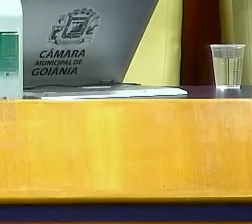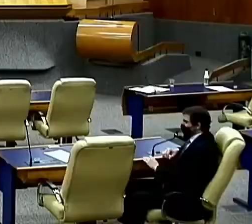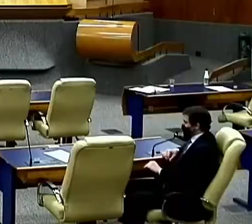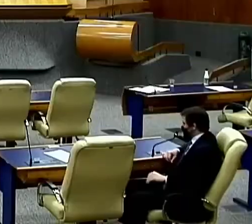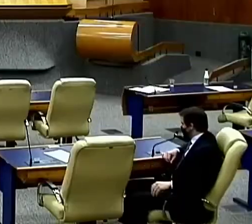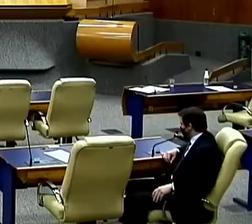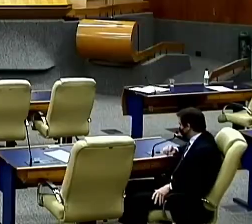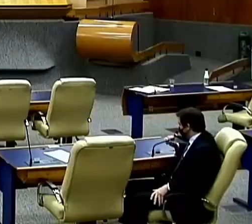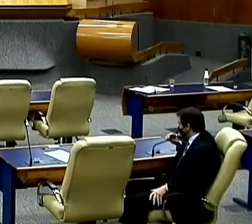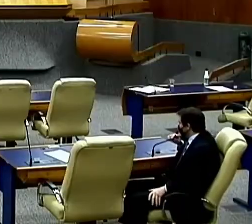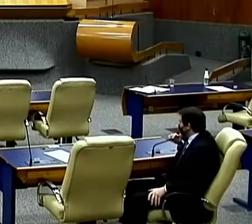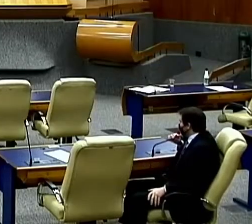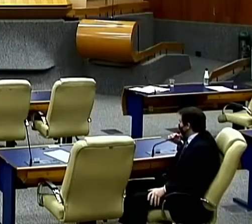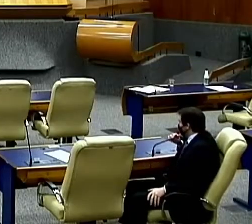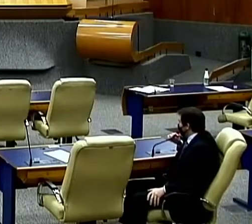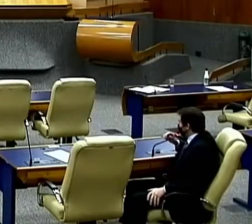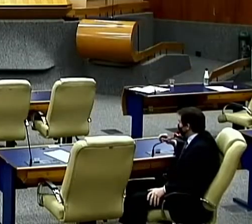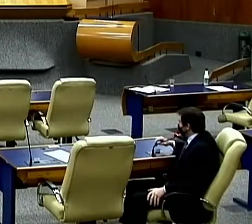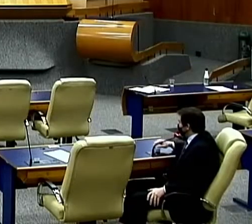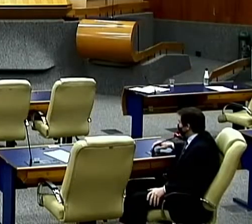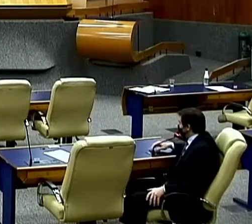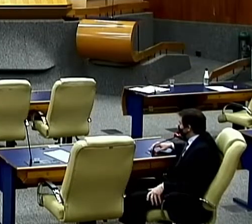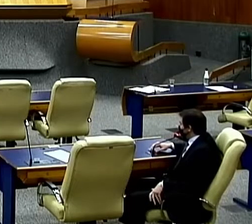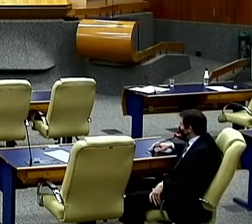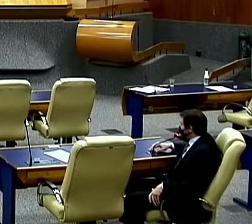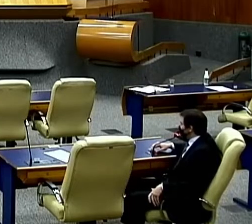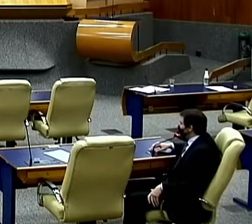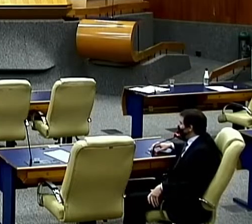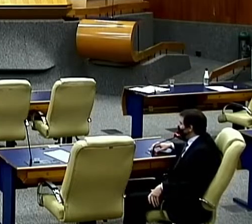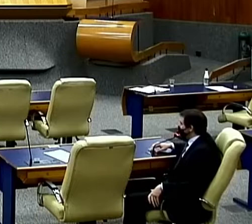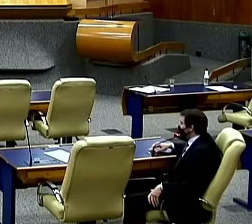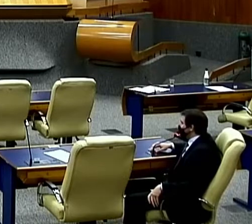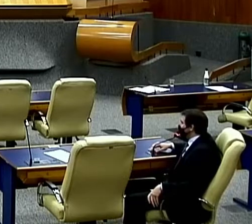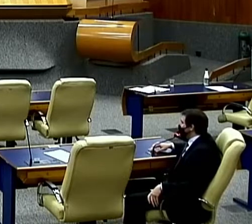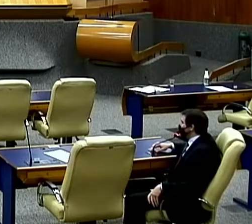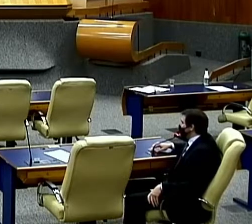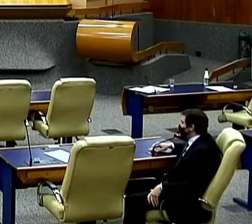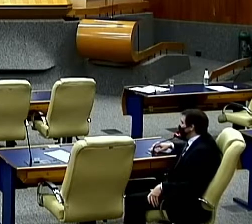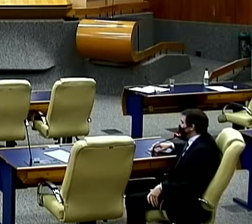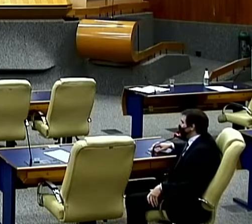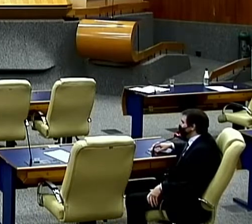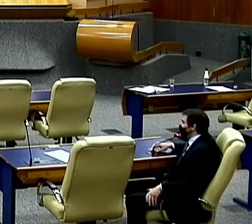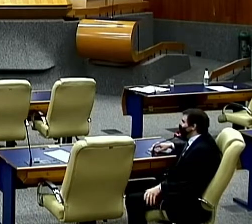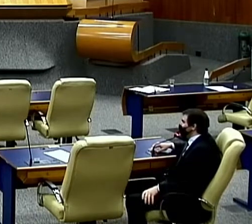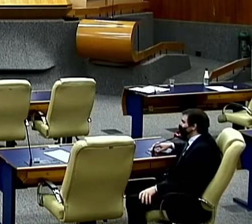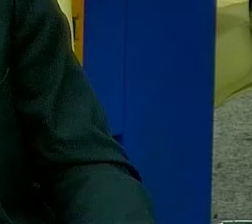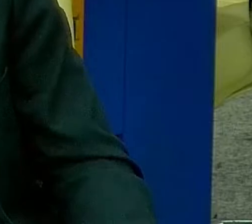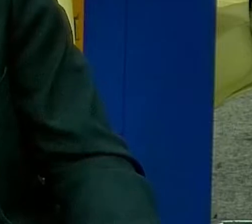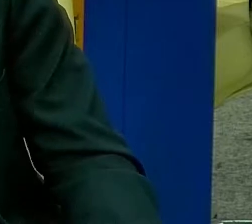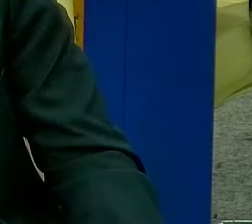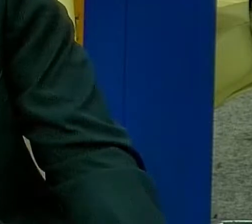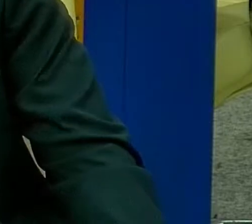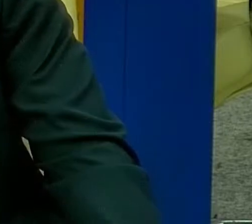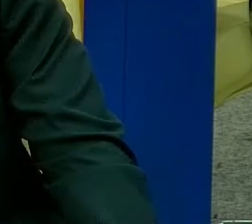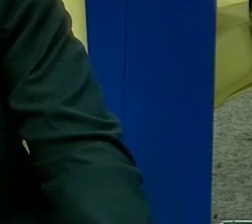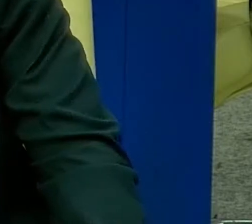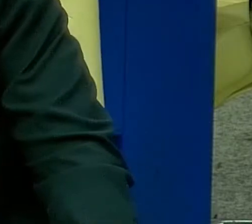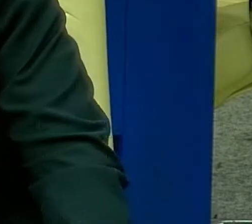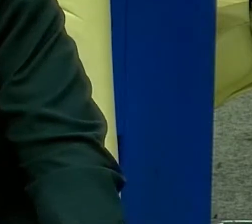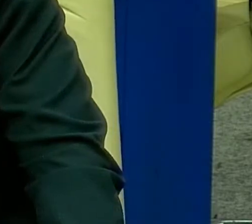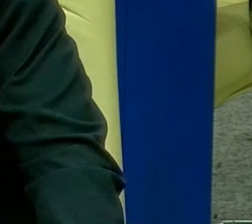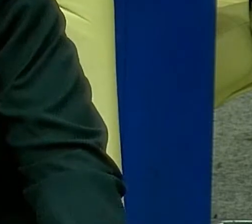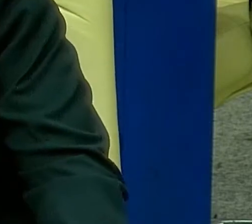Ronilson Reis. Bom dia, senhor presidente, obrigado. Em seu nome, eu cumprimento todos os colegas,